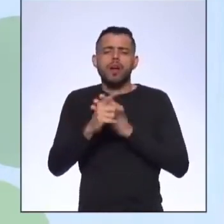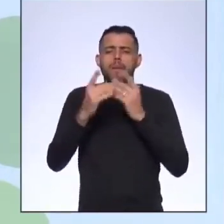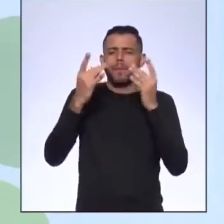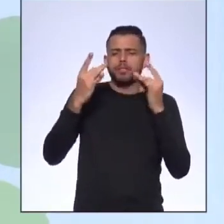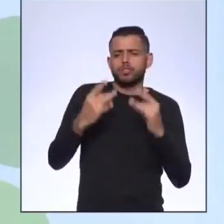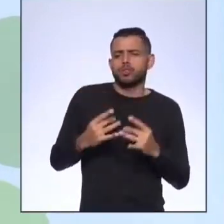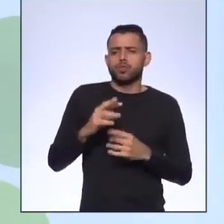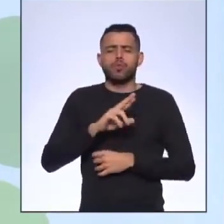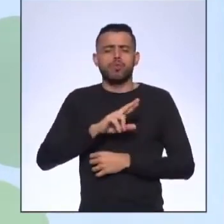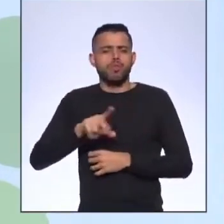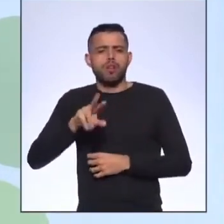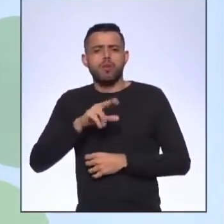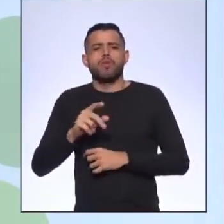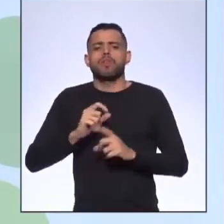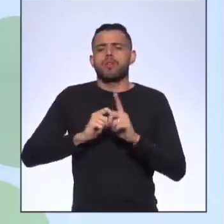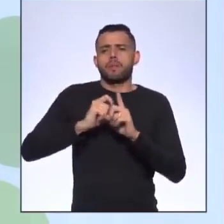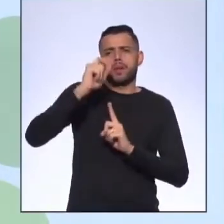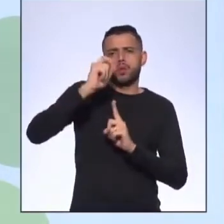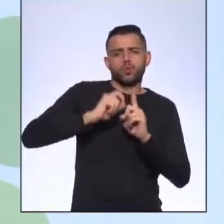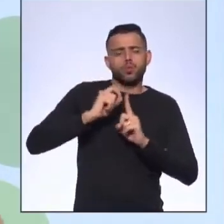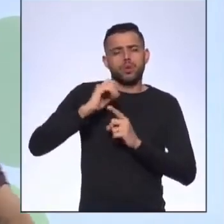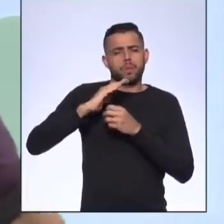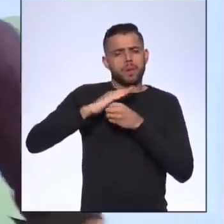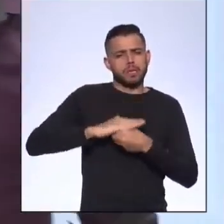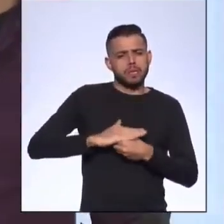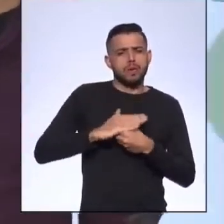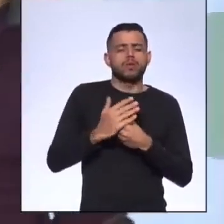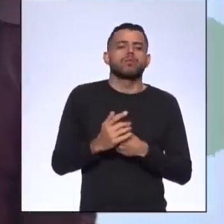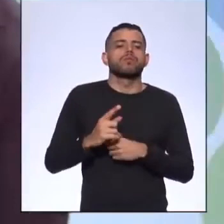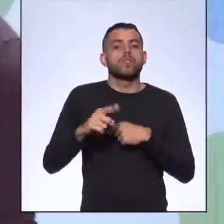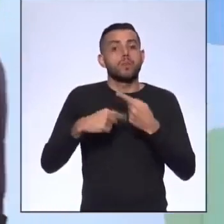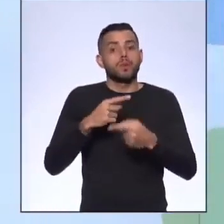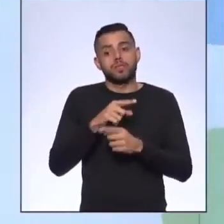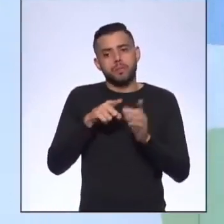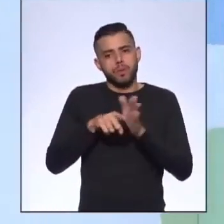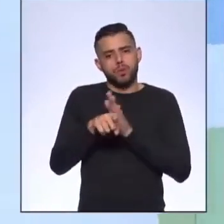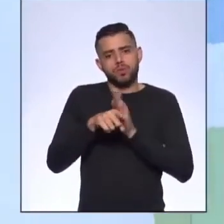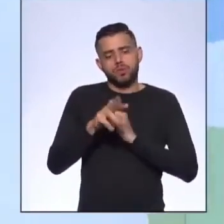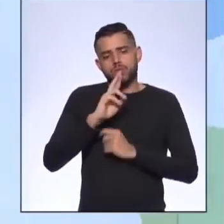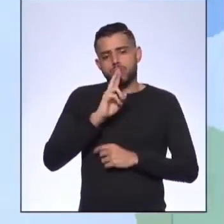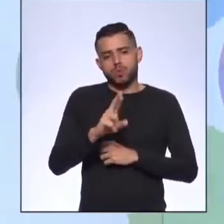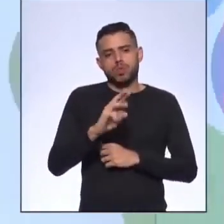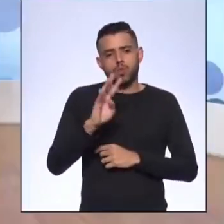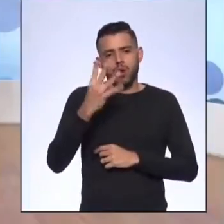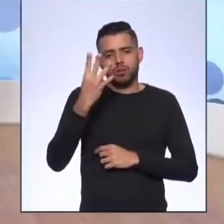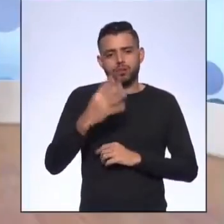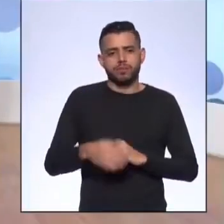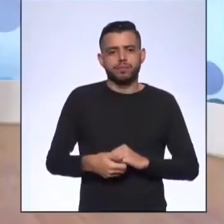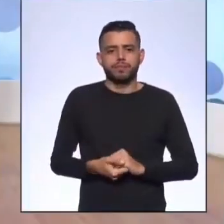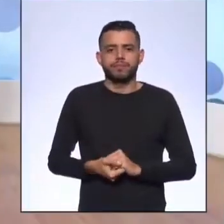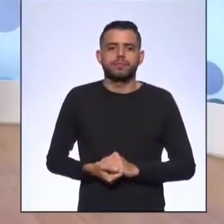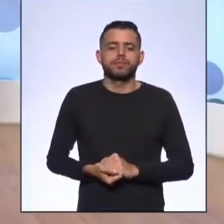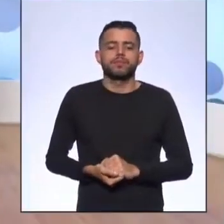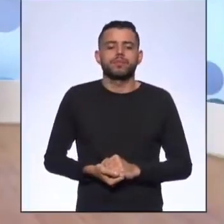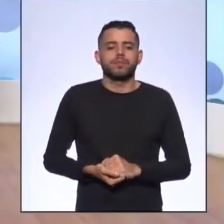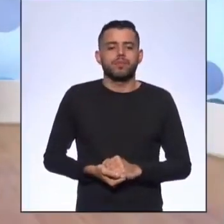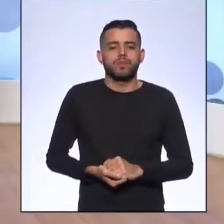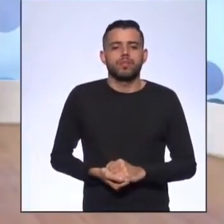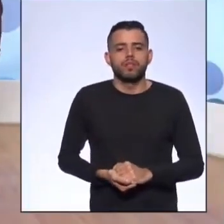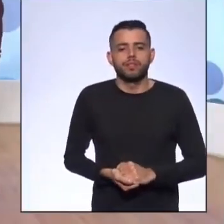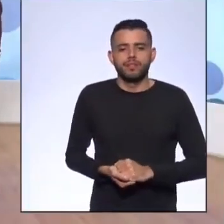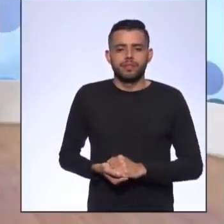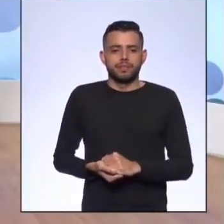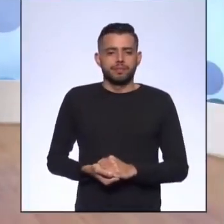né? Variou a temperatura, variou a pressão, e depois a gente vai responder essas perguntas aí, tá? São 4 perguntinhas. Então, vou sentar agora um pouquinho aqui.